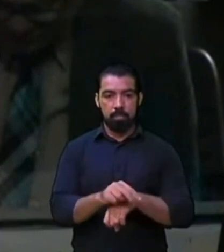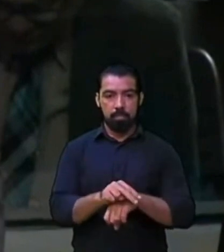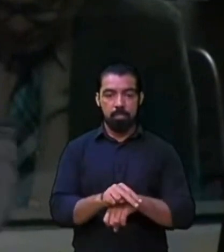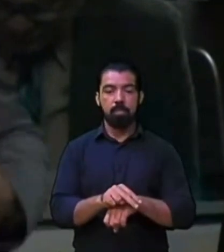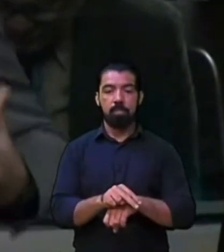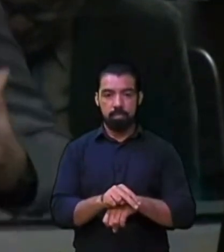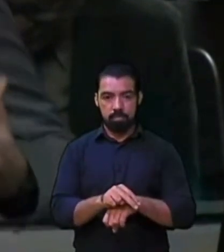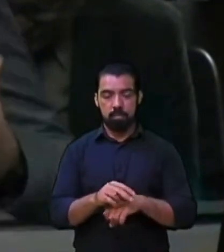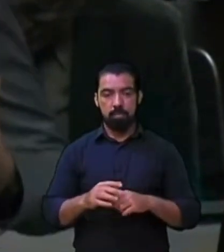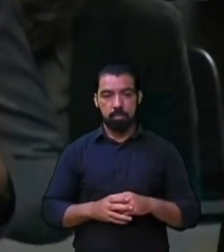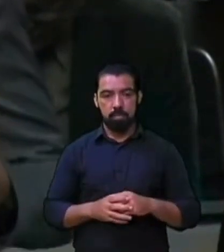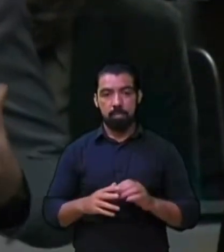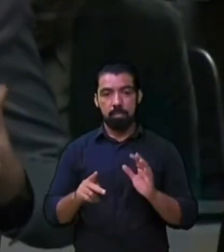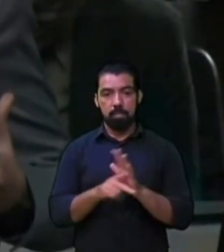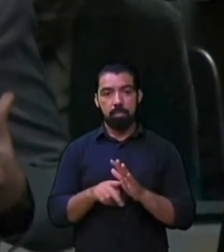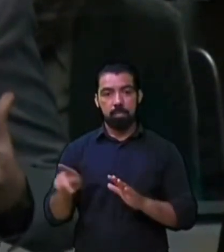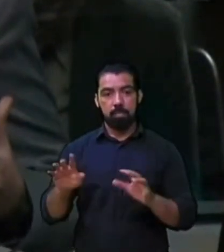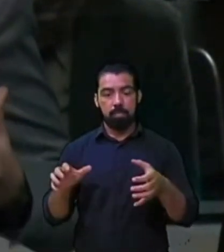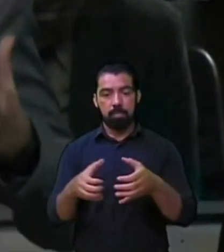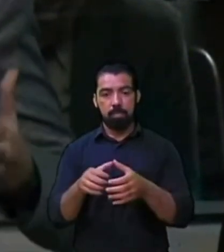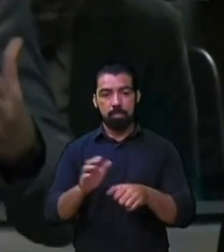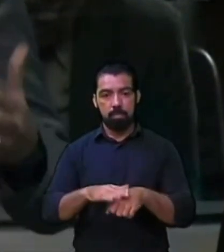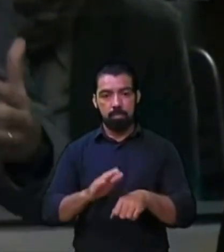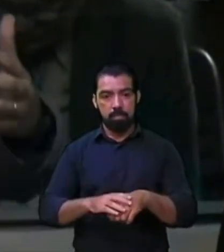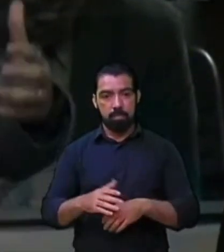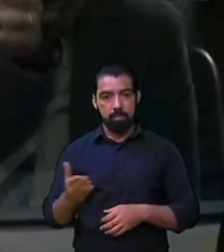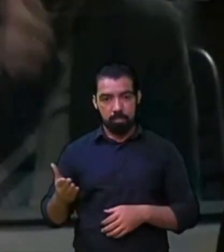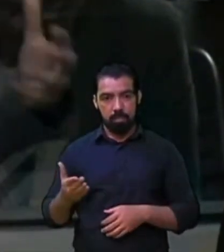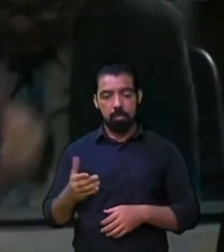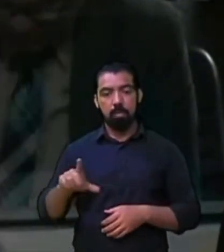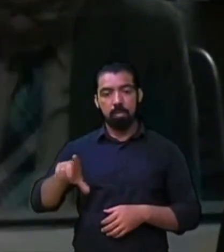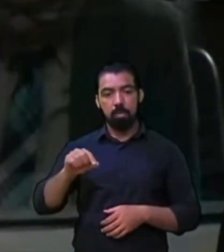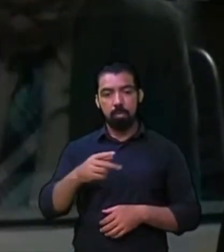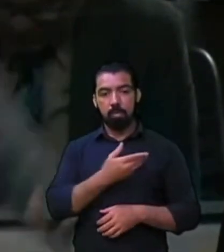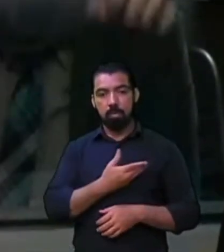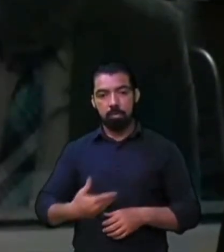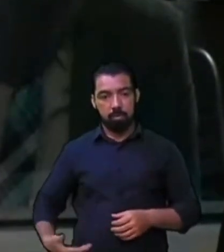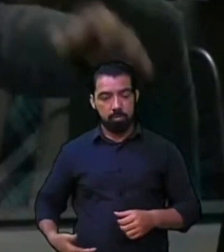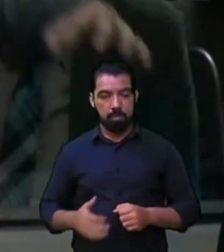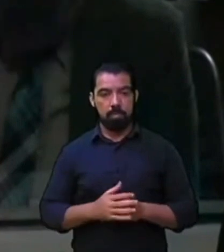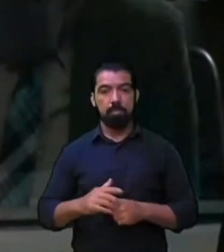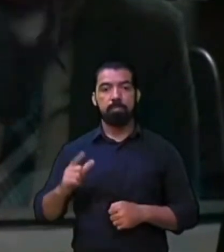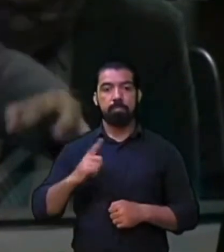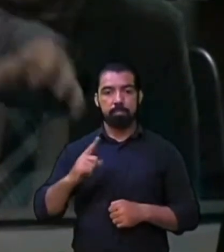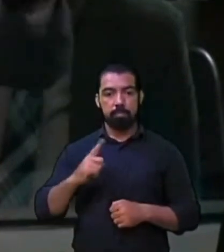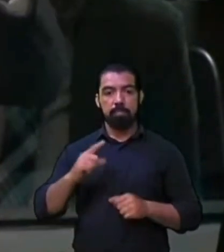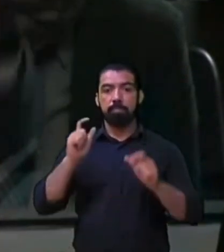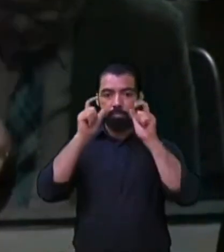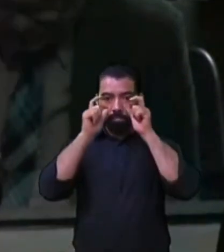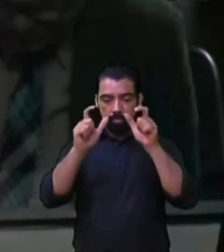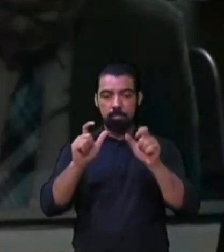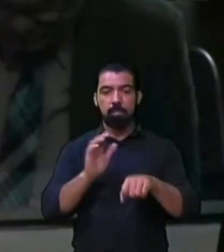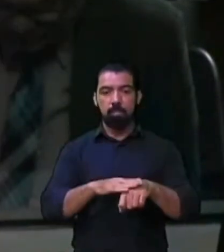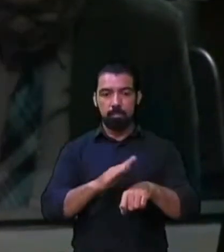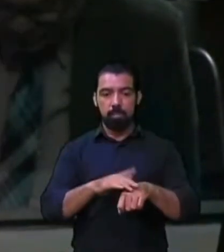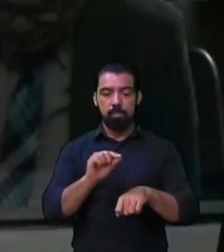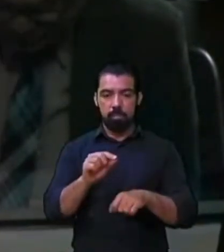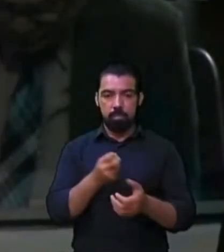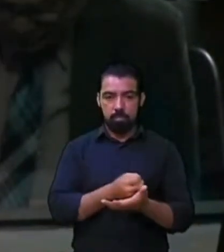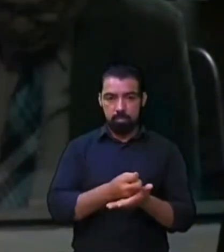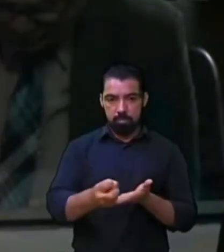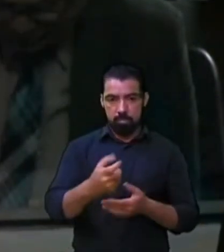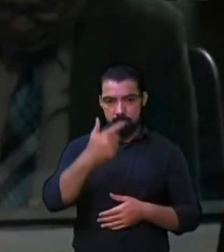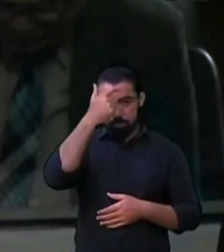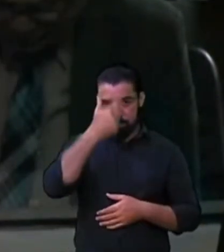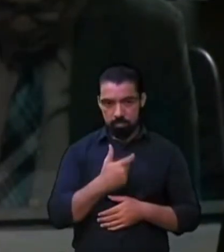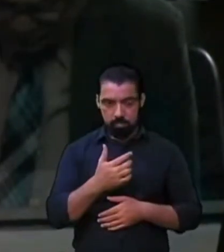numa agência reguladora do Estado indicação do governador é humano que tem Total interesse na cassação do meu